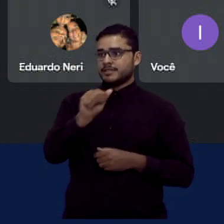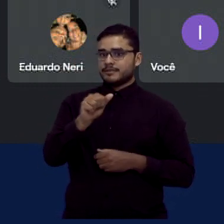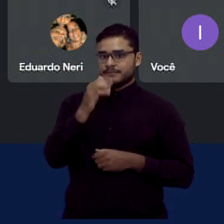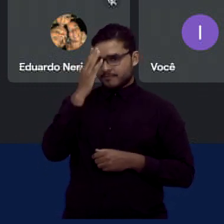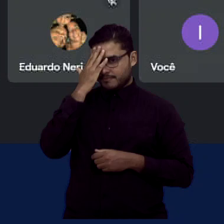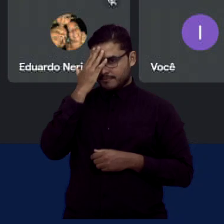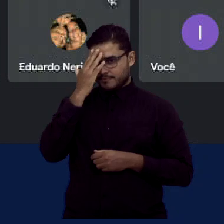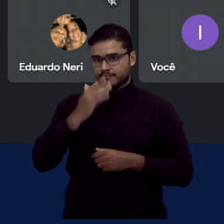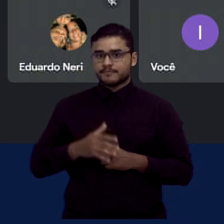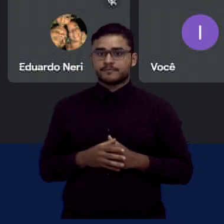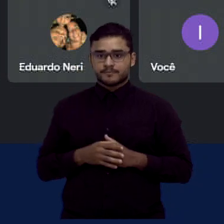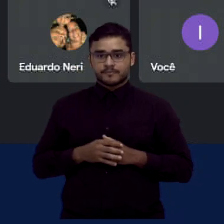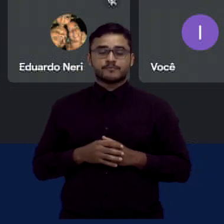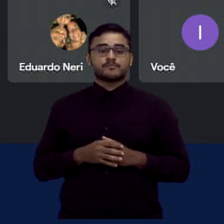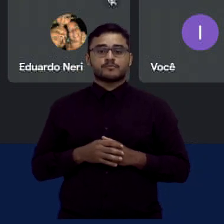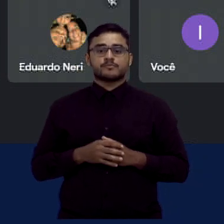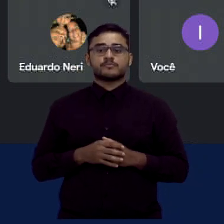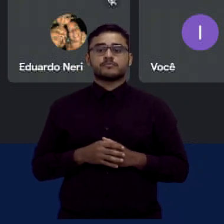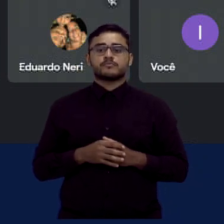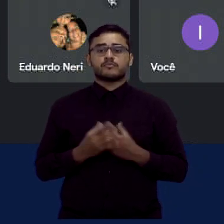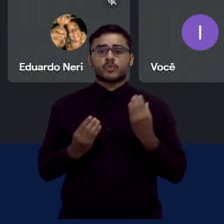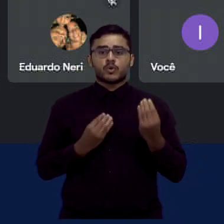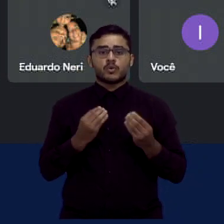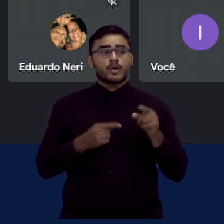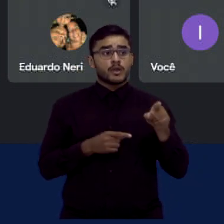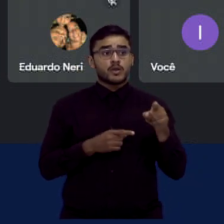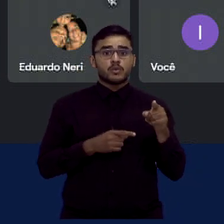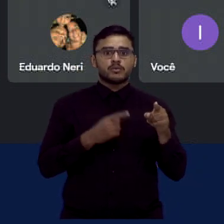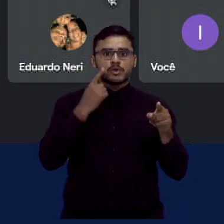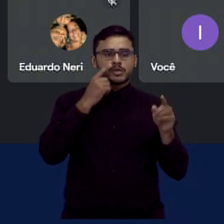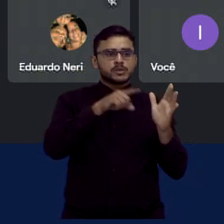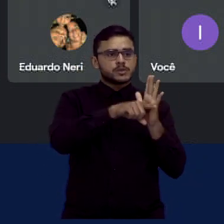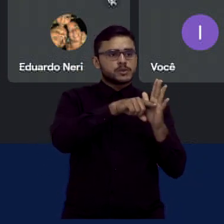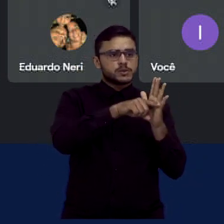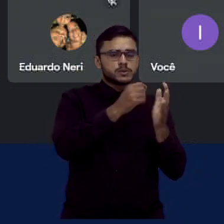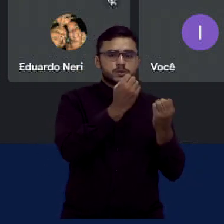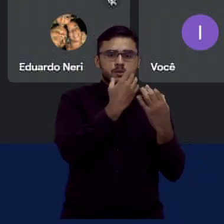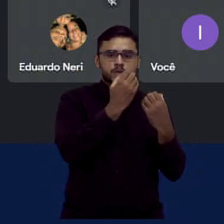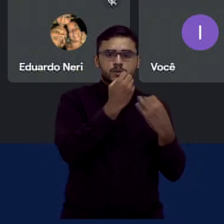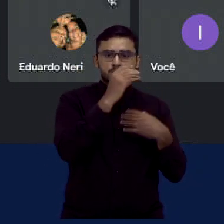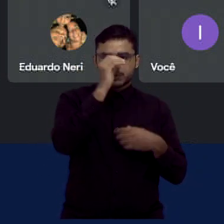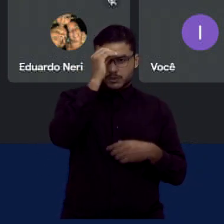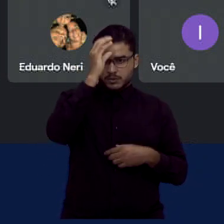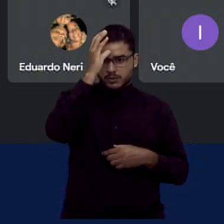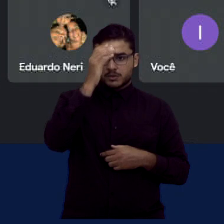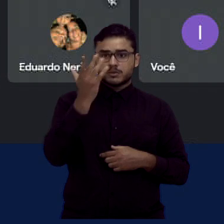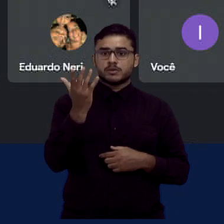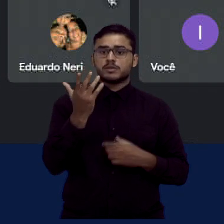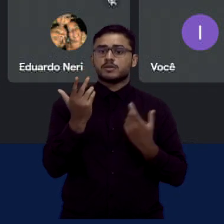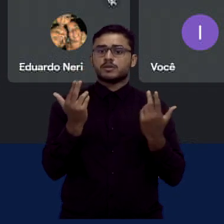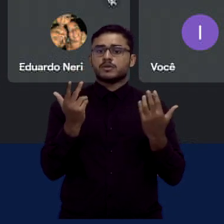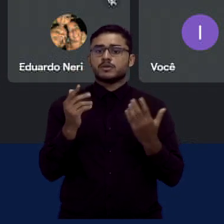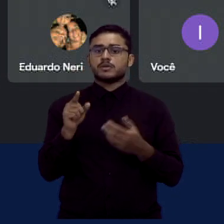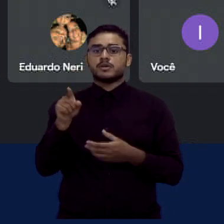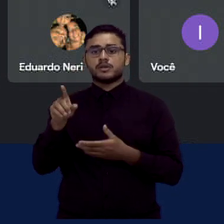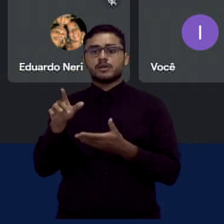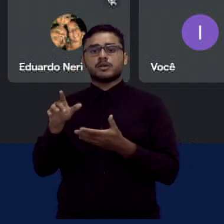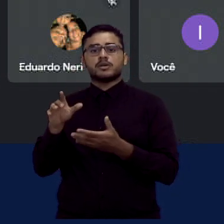Certo? Até como ferramenta de aprendizado. A gente não aprende com calculadora? Por que eu não posso aprender com